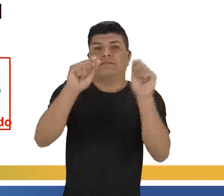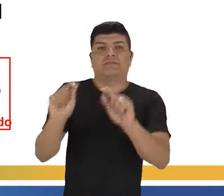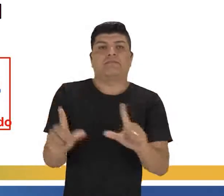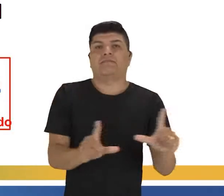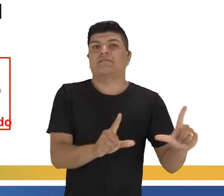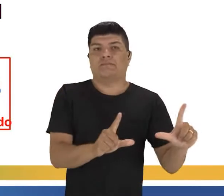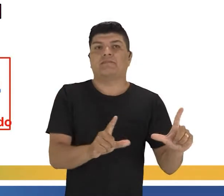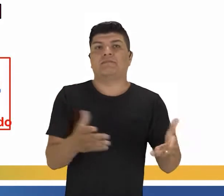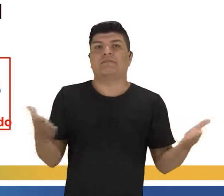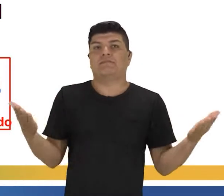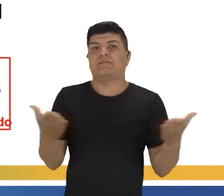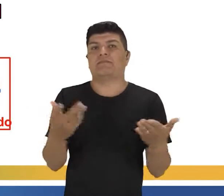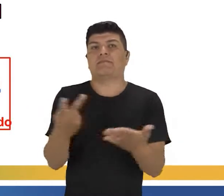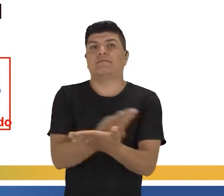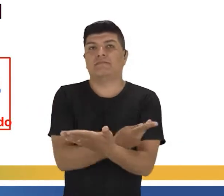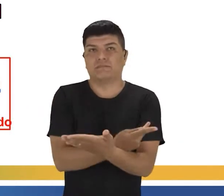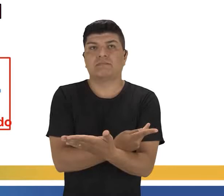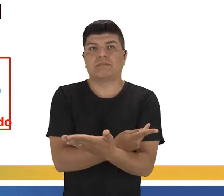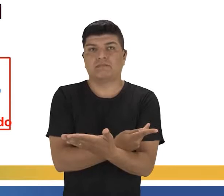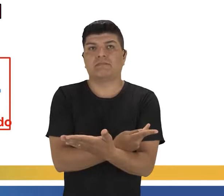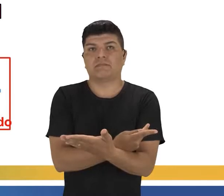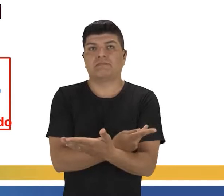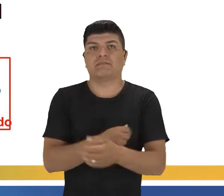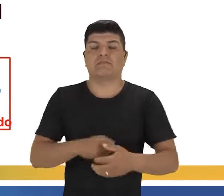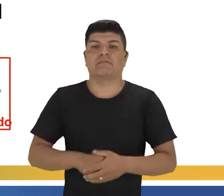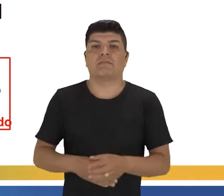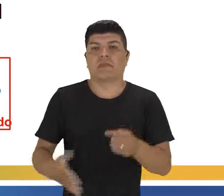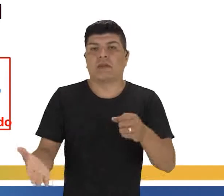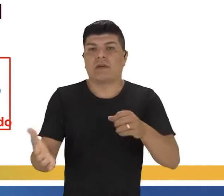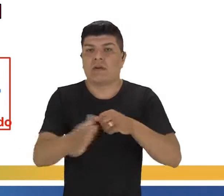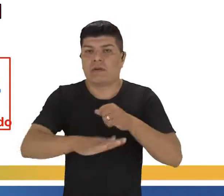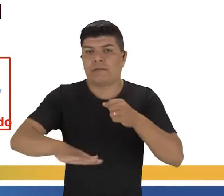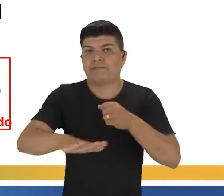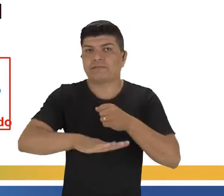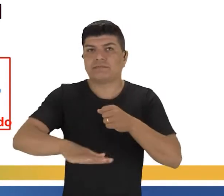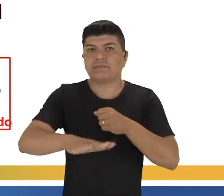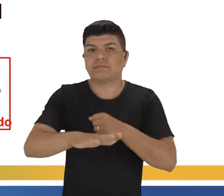O que acontece? As bases, né,